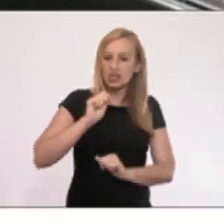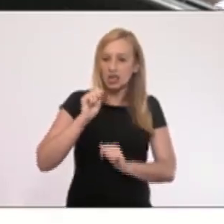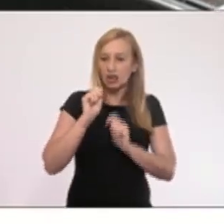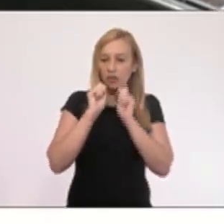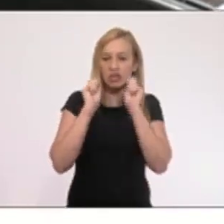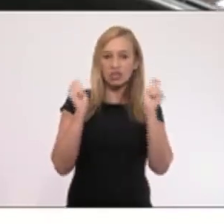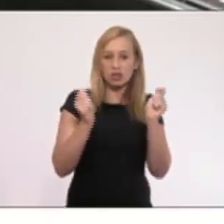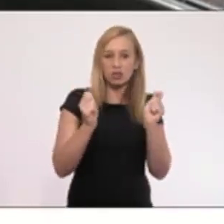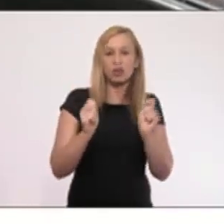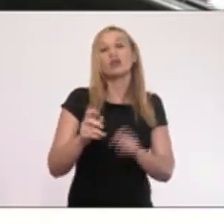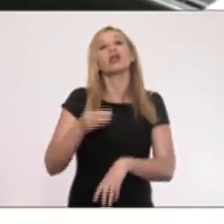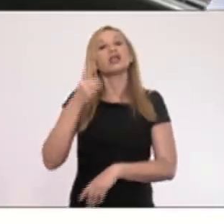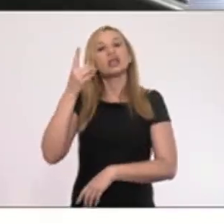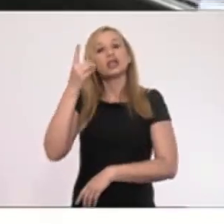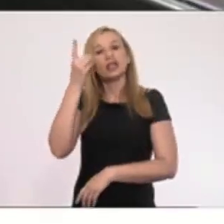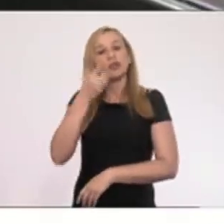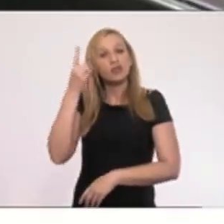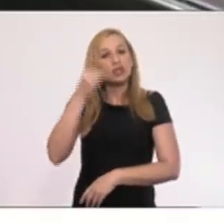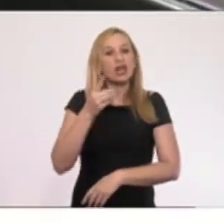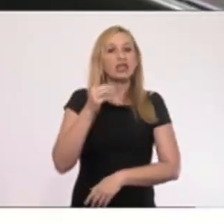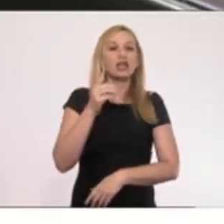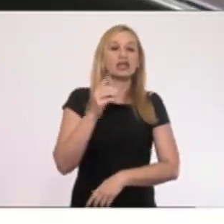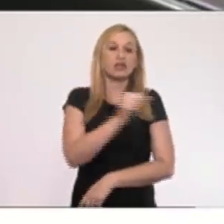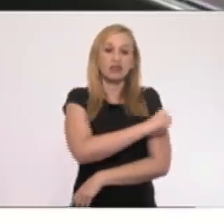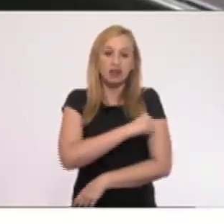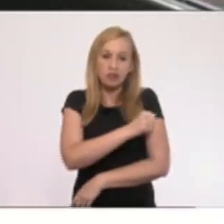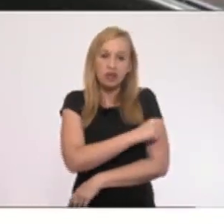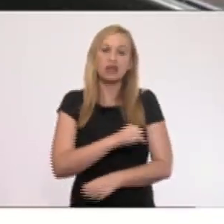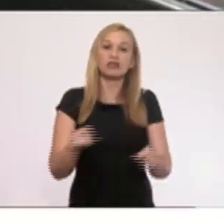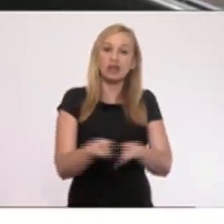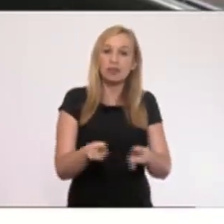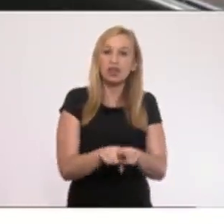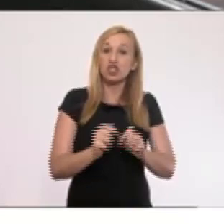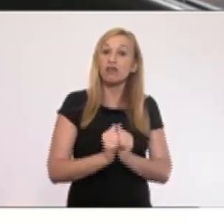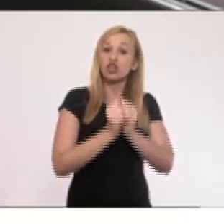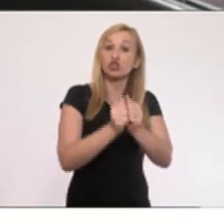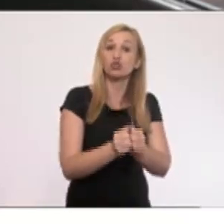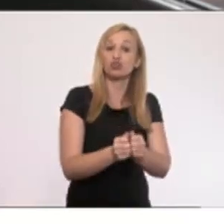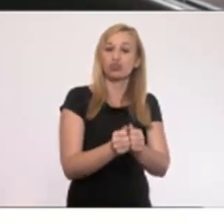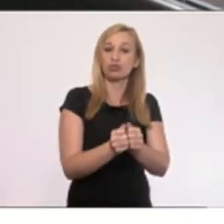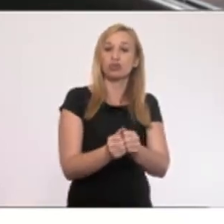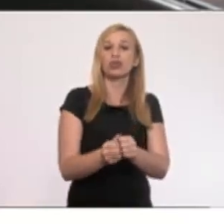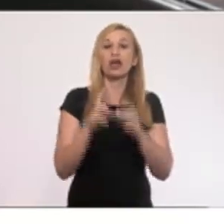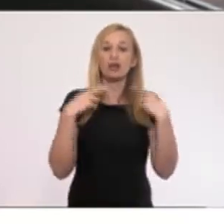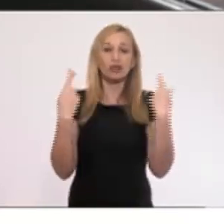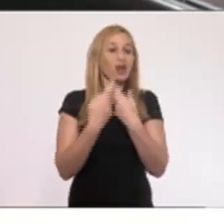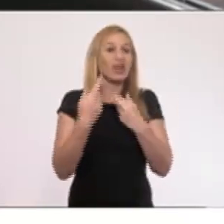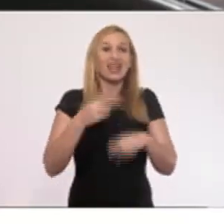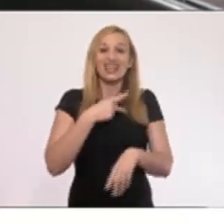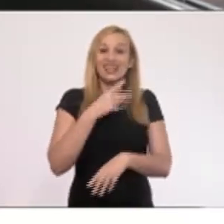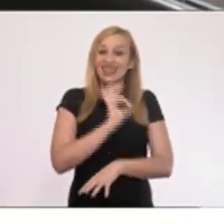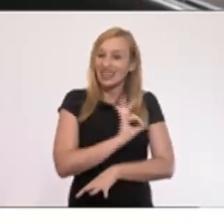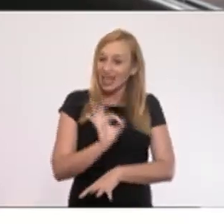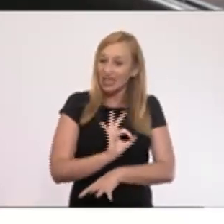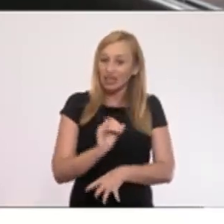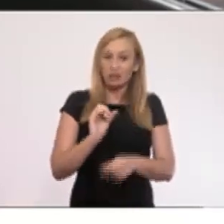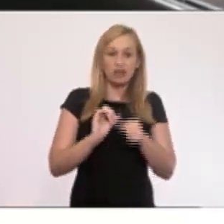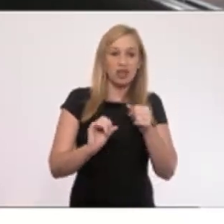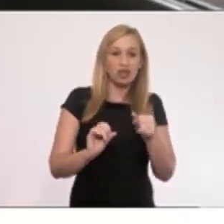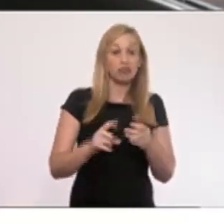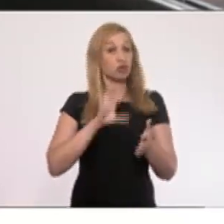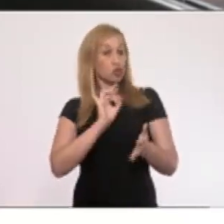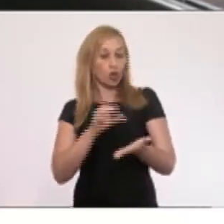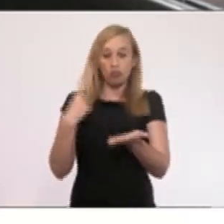enfermeira Rejane, que estava, deputado Valdec, na reunião. Nada foi dito, ou seja, foi feito um acordo, e